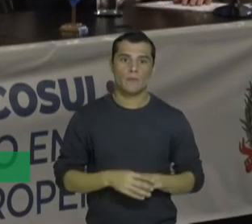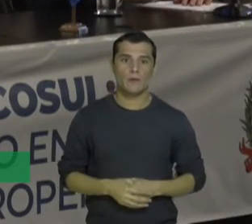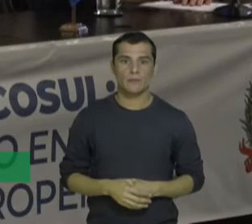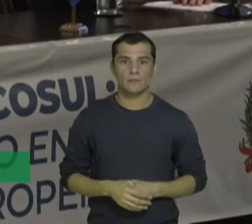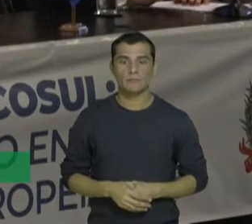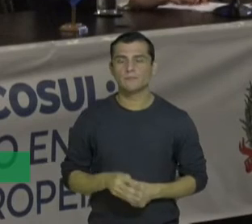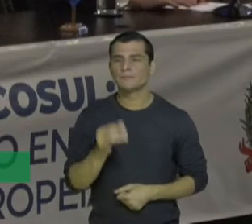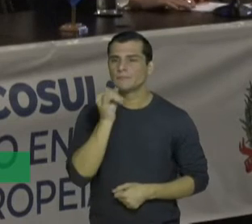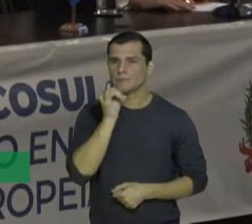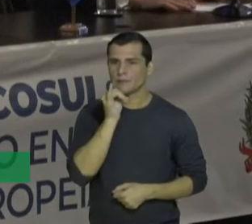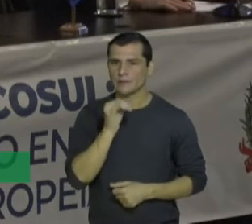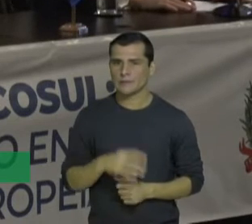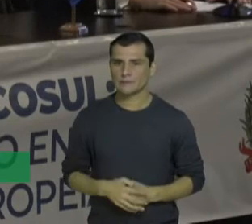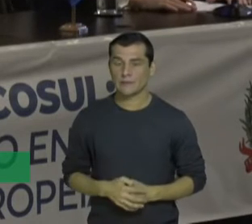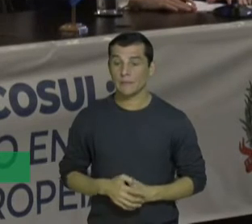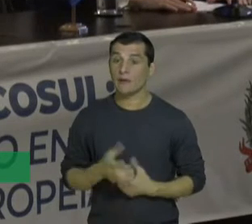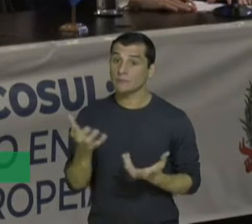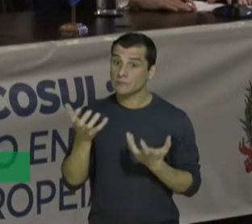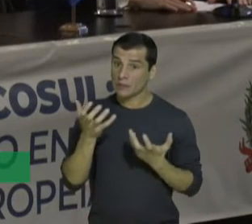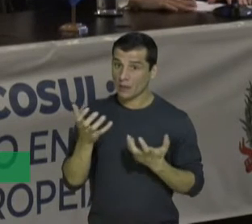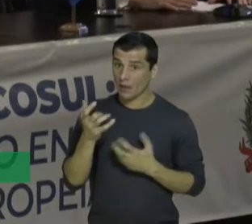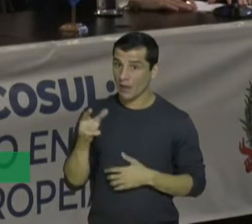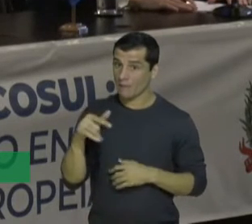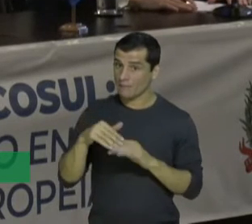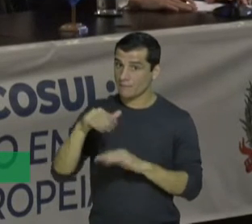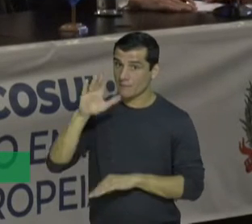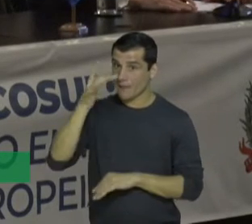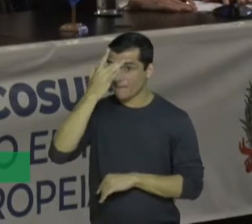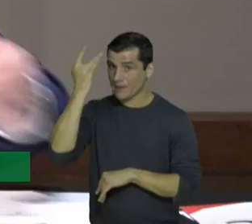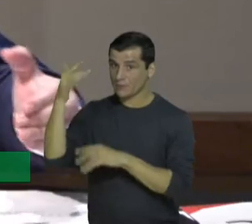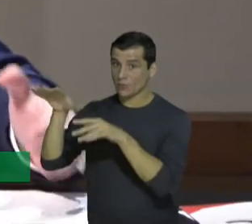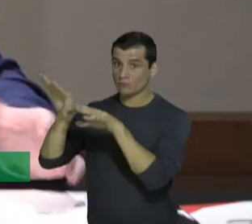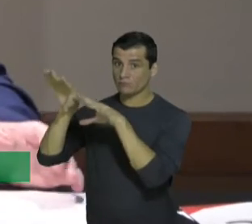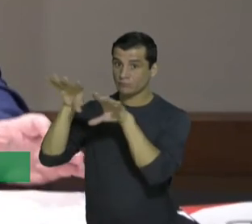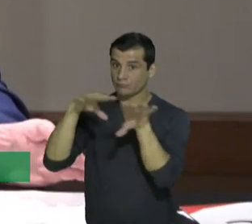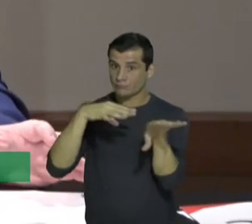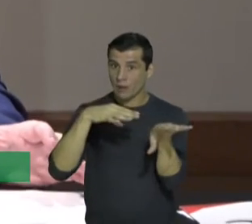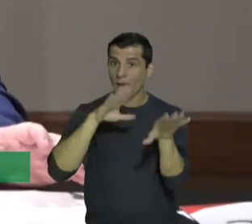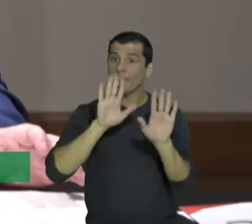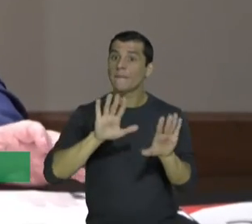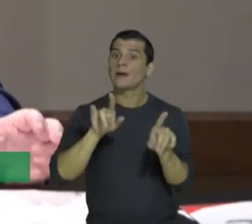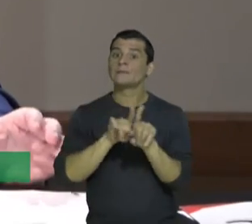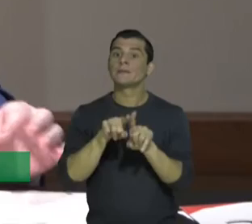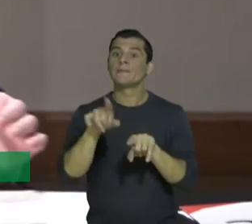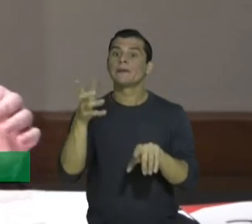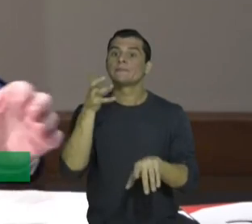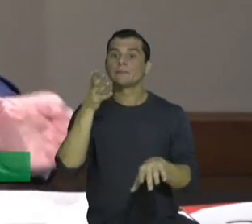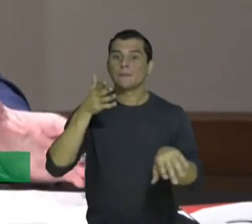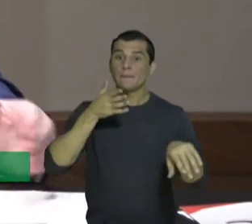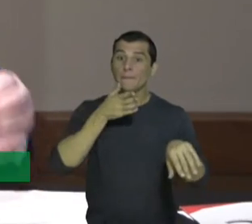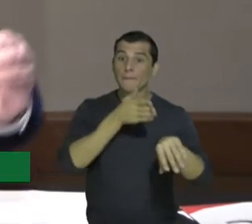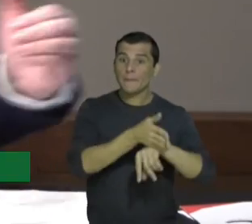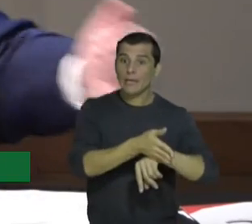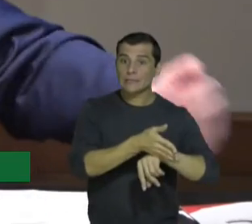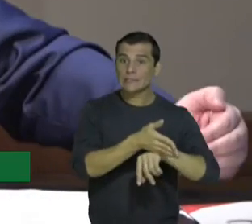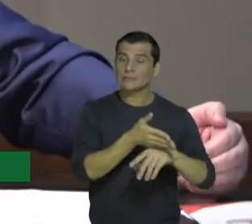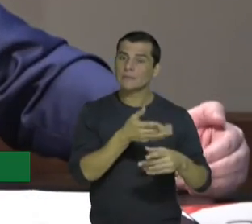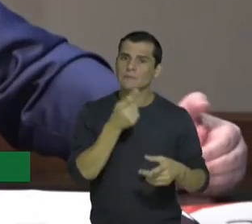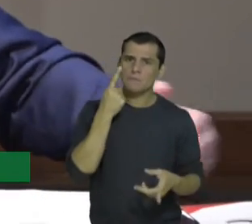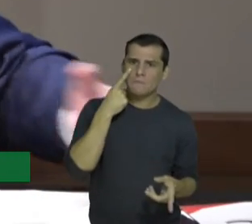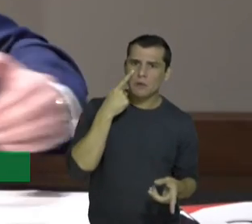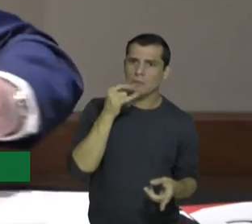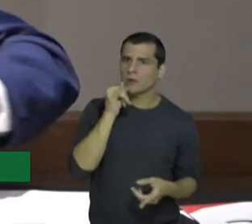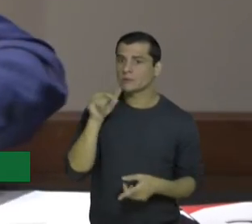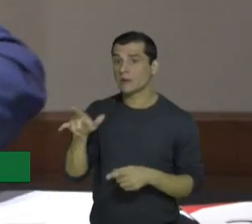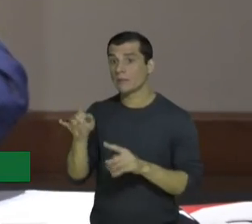mas você quer atrair Mas você também quer participar do que está acontecendo de mais avançado das máquinas mais